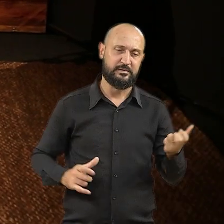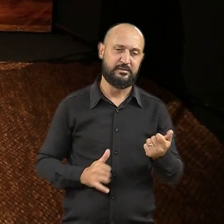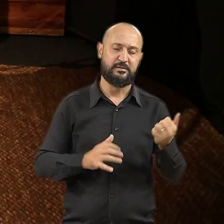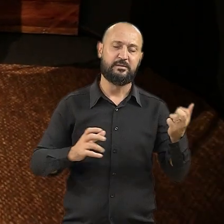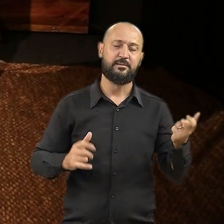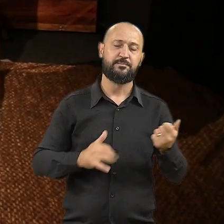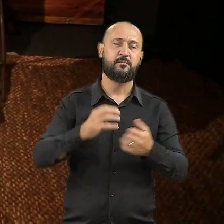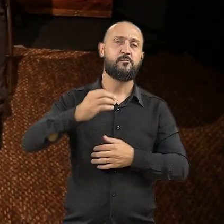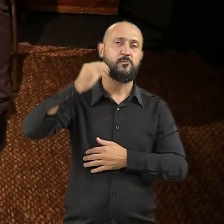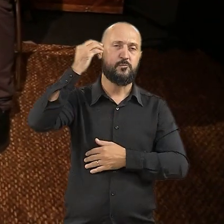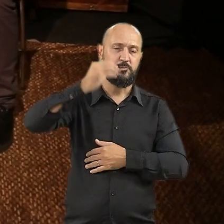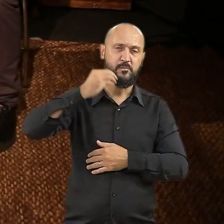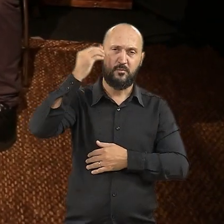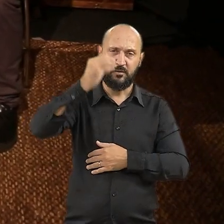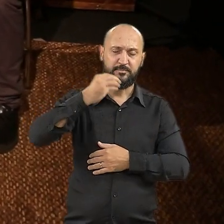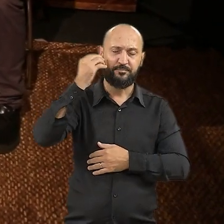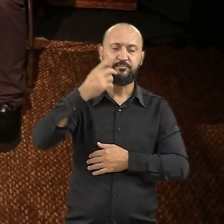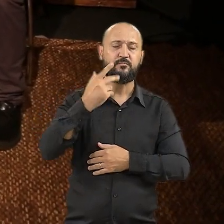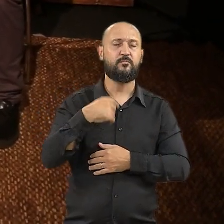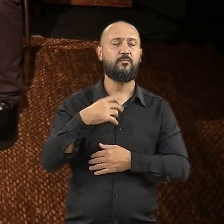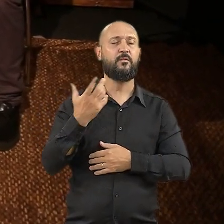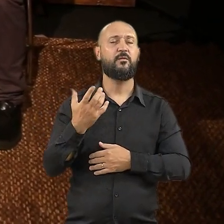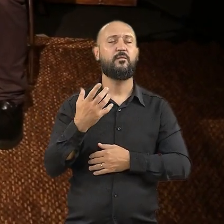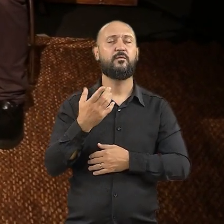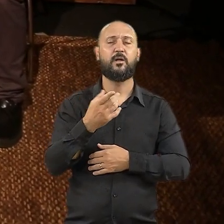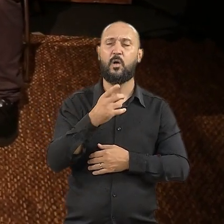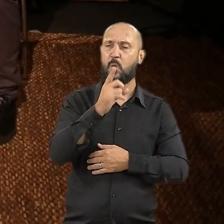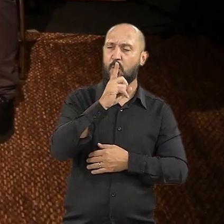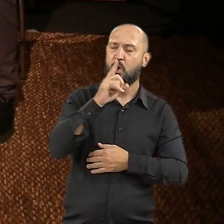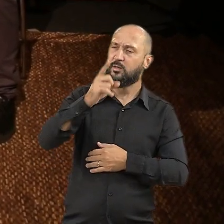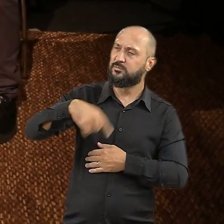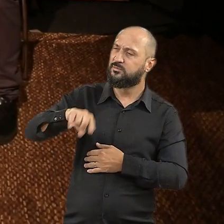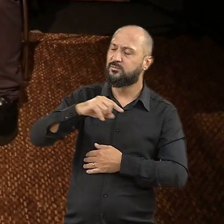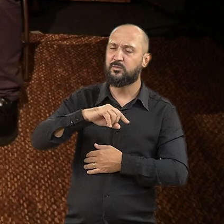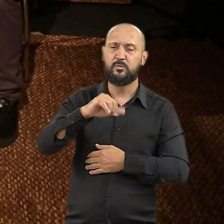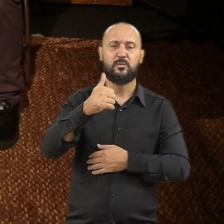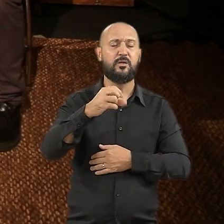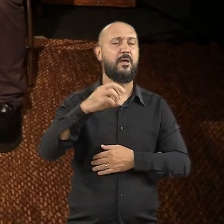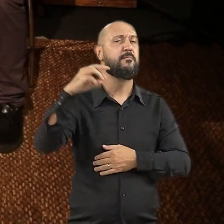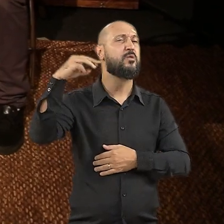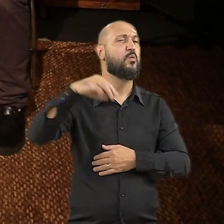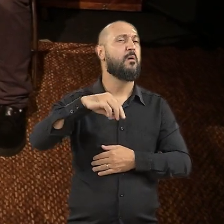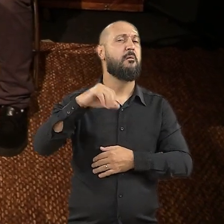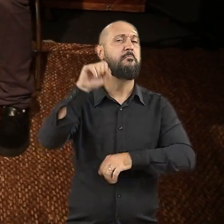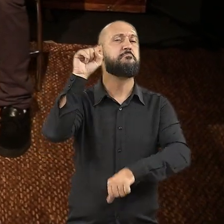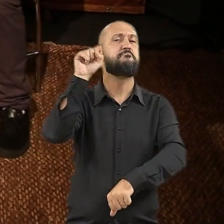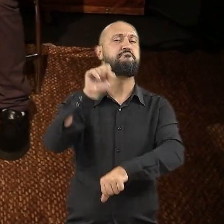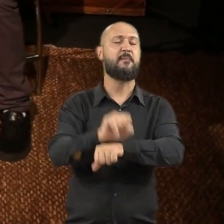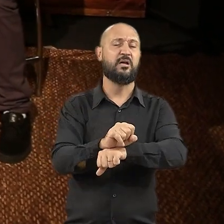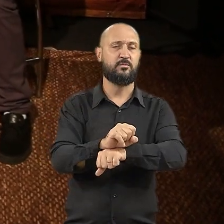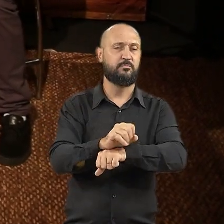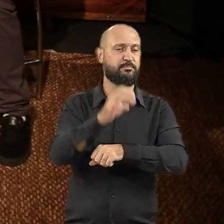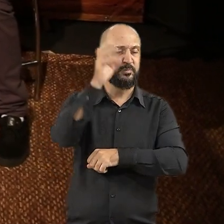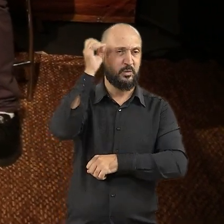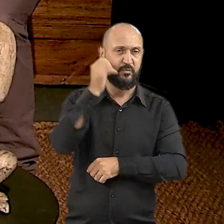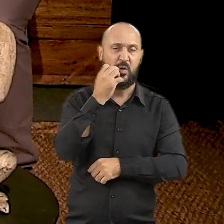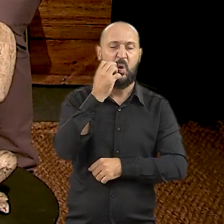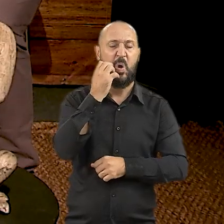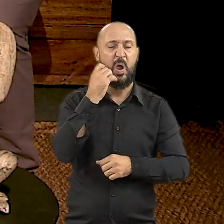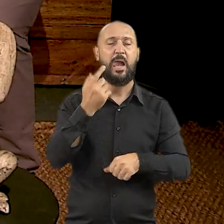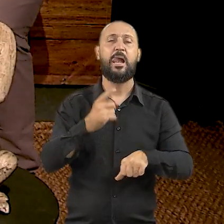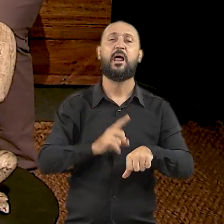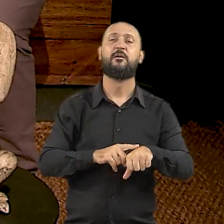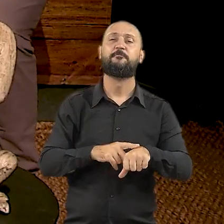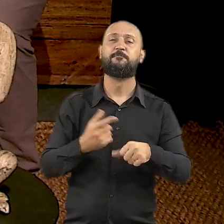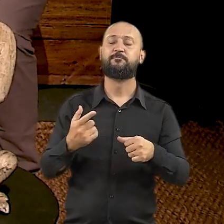uma experiência musical ali, disse que foi ficando um silêncio, ele ficou uns 10 minutos e parou todo mundo para ouvir ele. Ficou